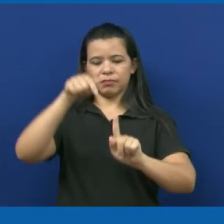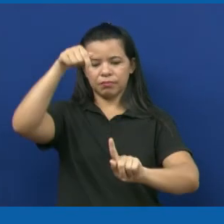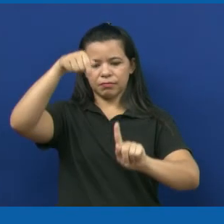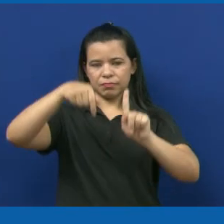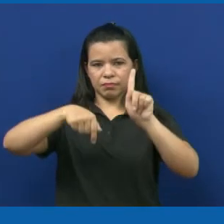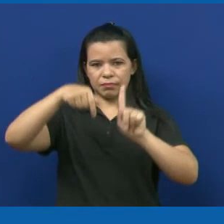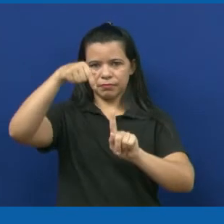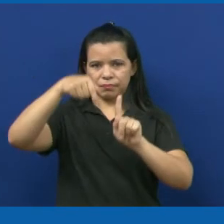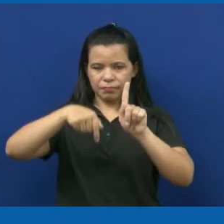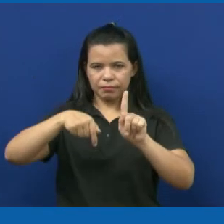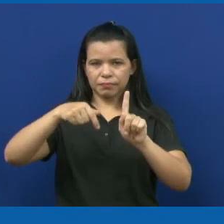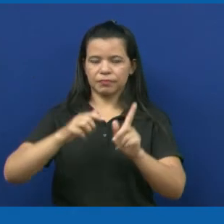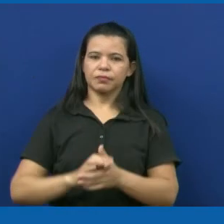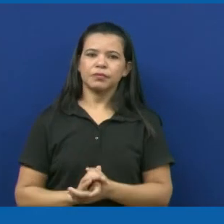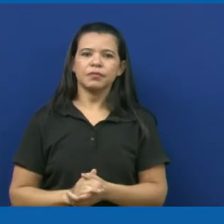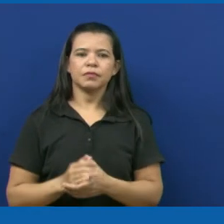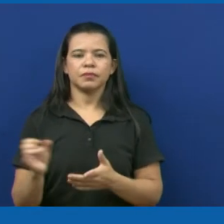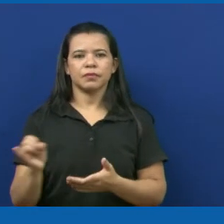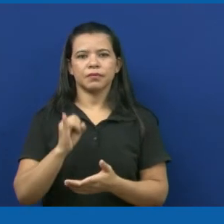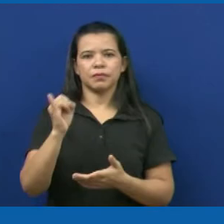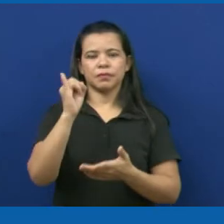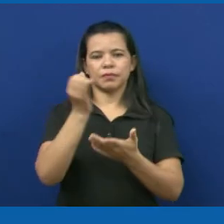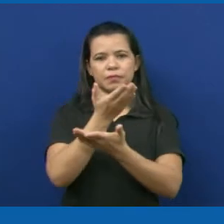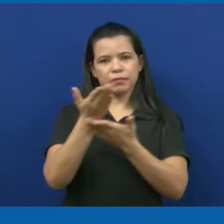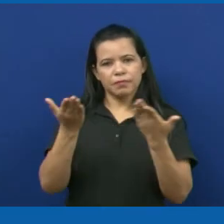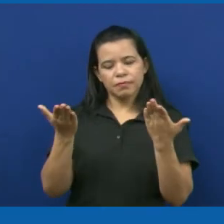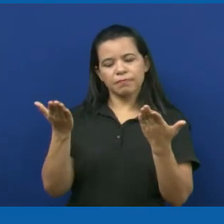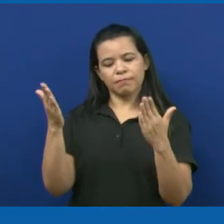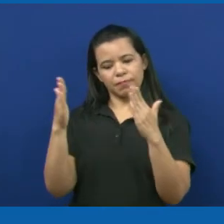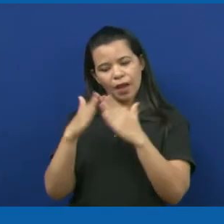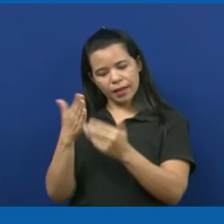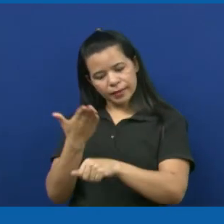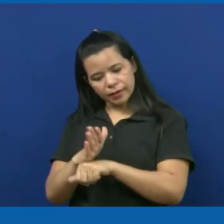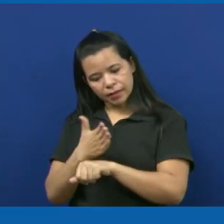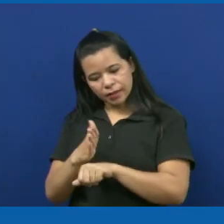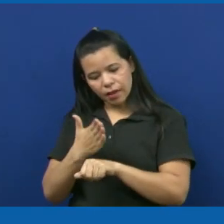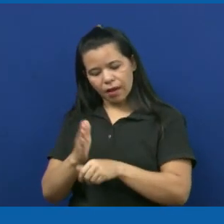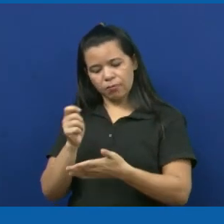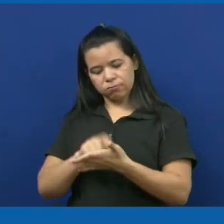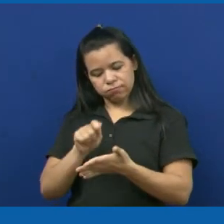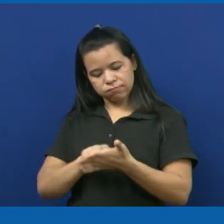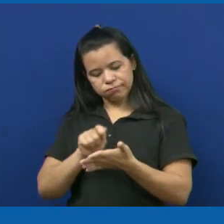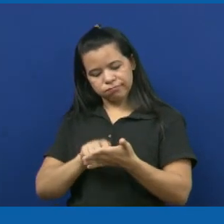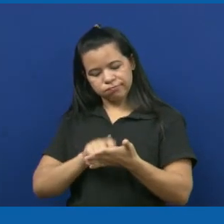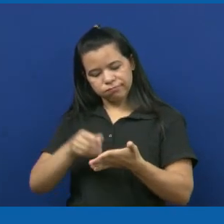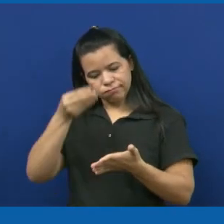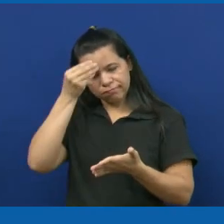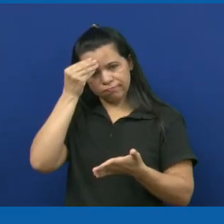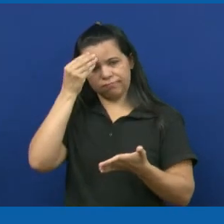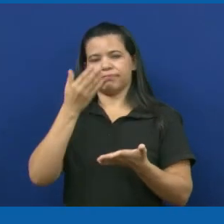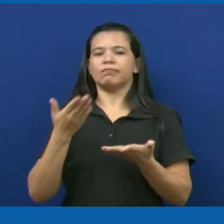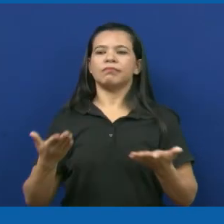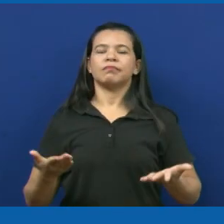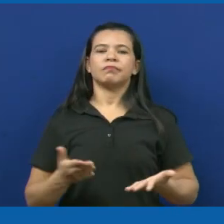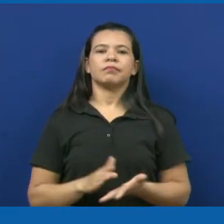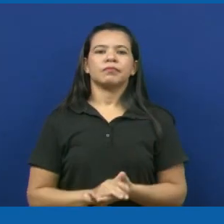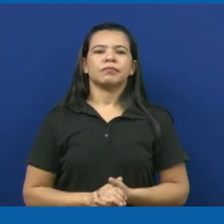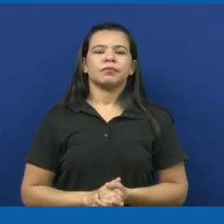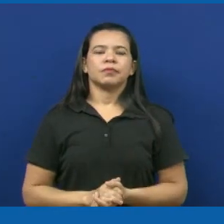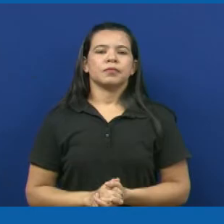inversamente proporcionais. Então é importante que você pratique aí para consolidar o que nós vimos. Então, voltando aqui para mim agora, né?